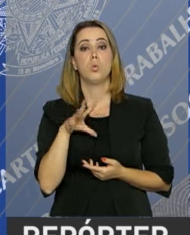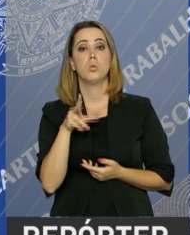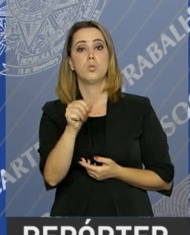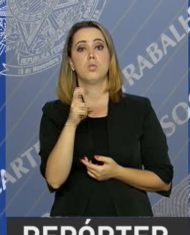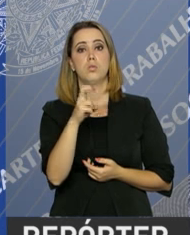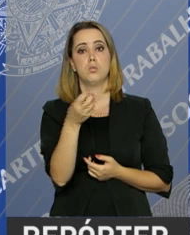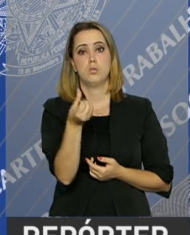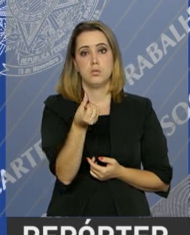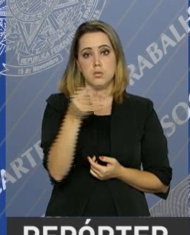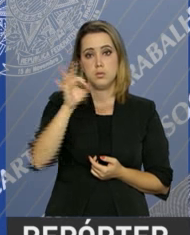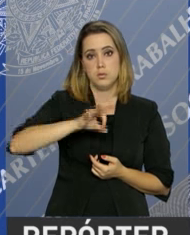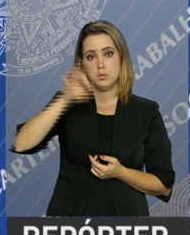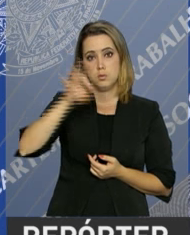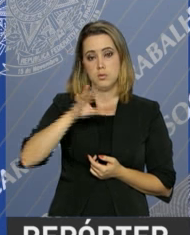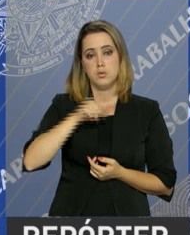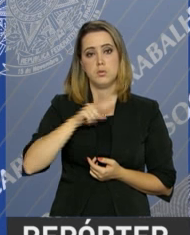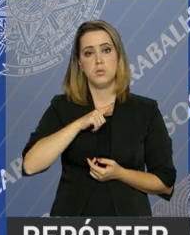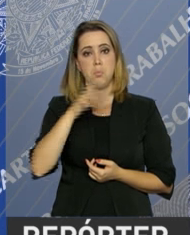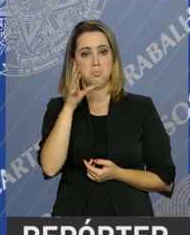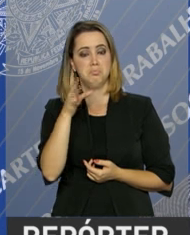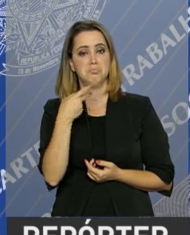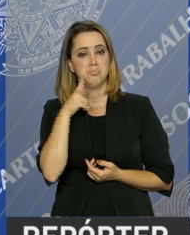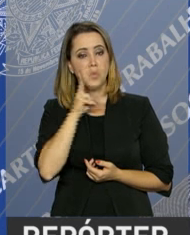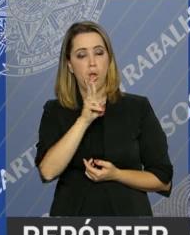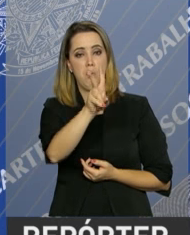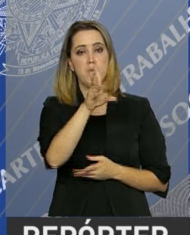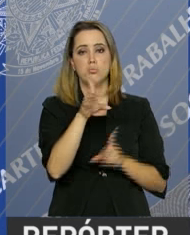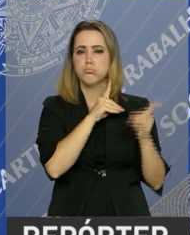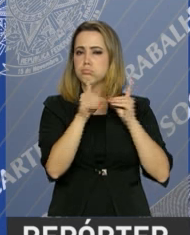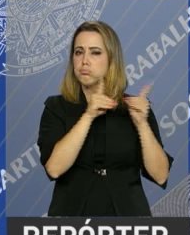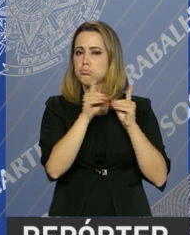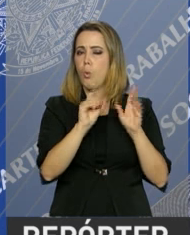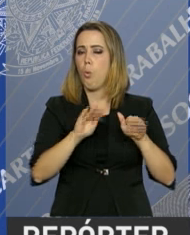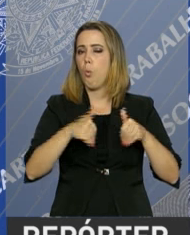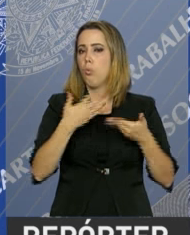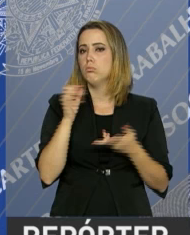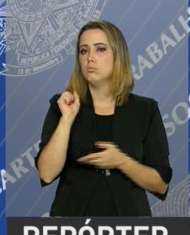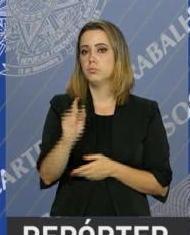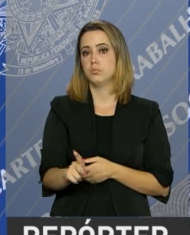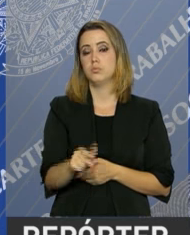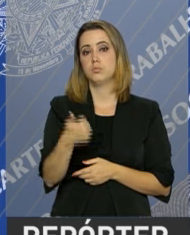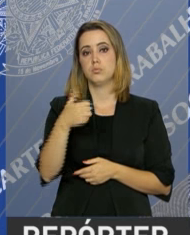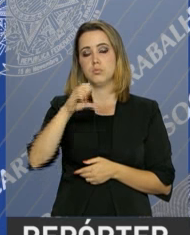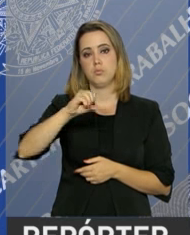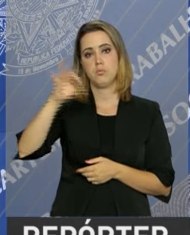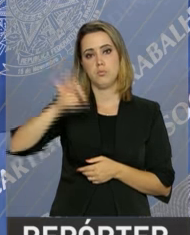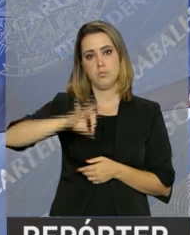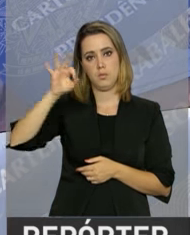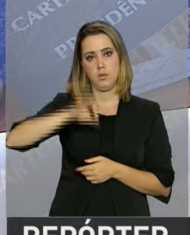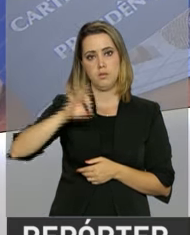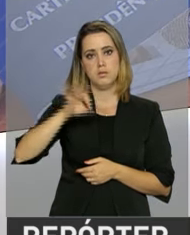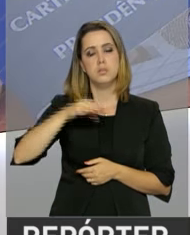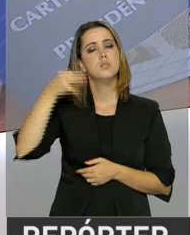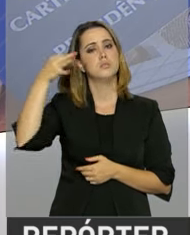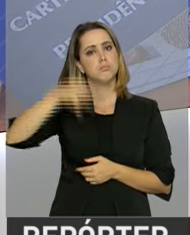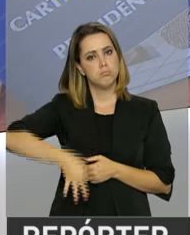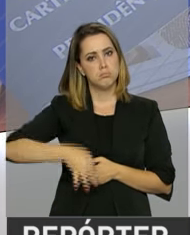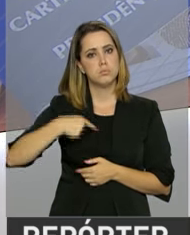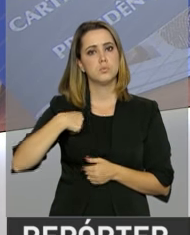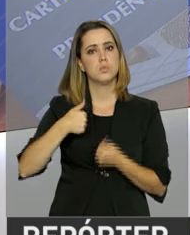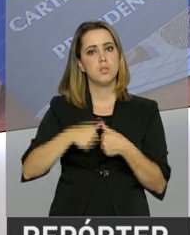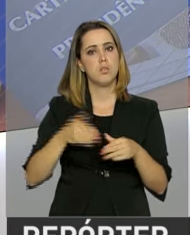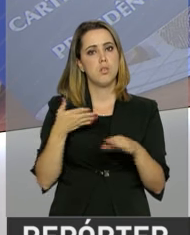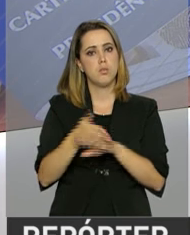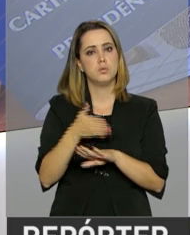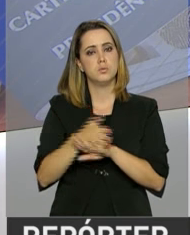total, 56% têm acompanhado a discussão sobre a reforma da Previdência e 19% afirmam estar